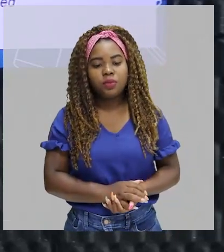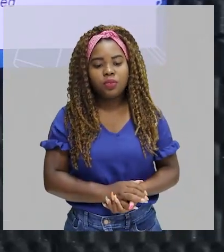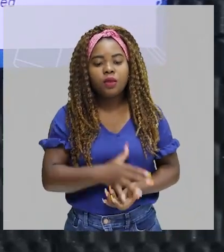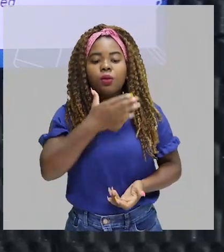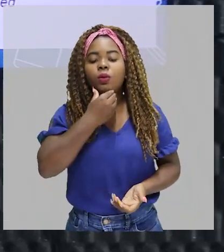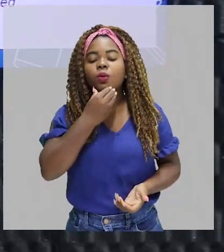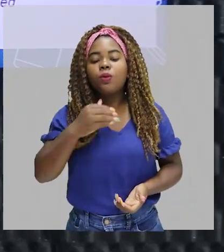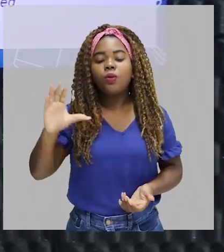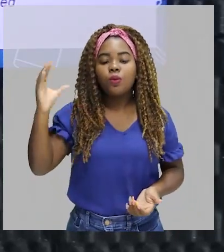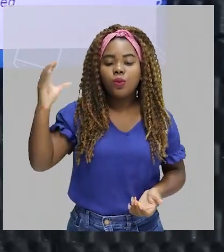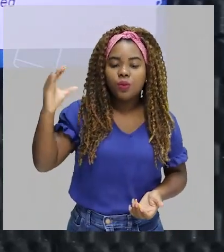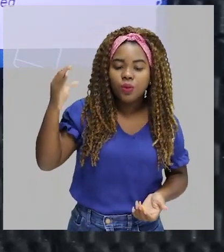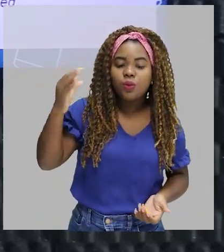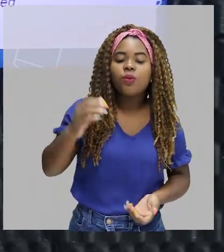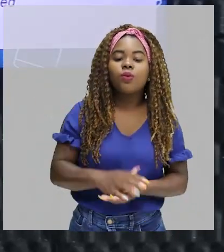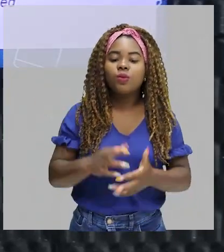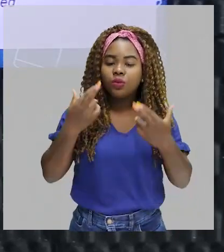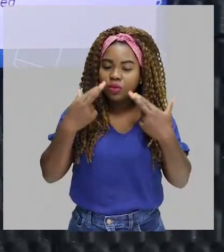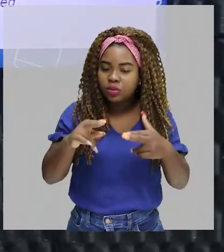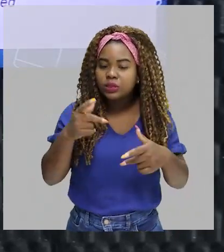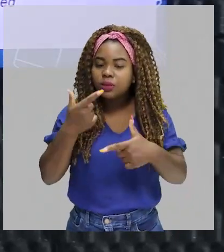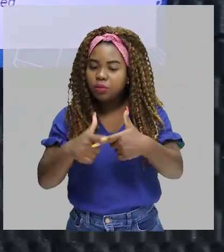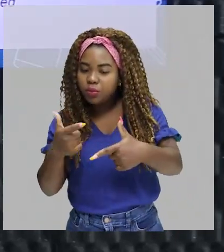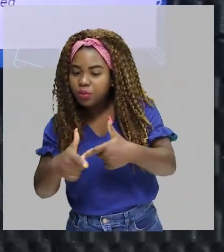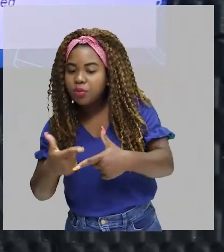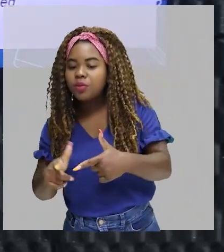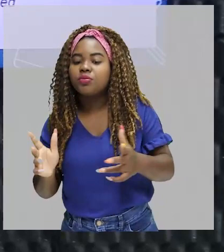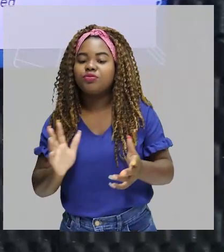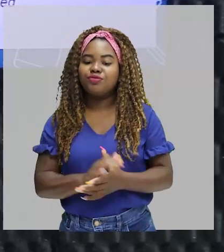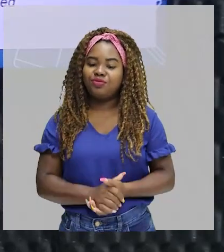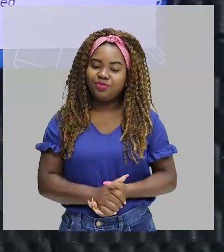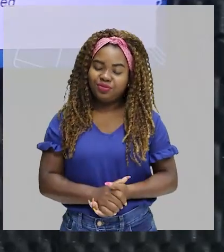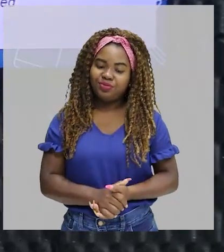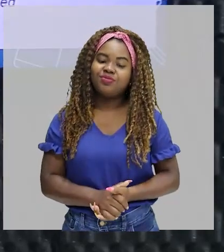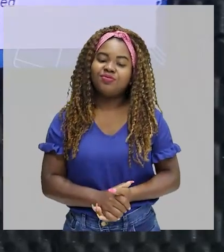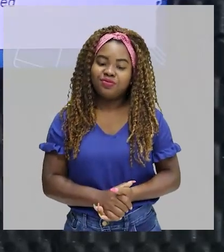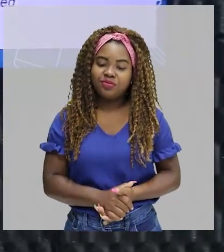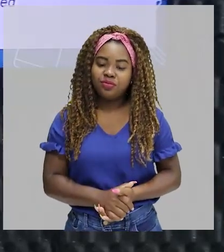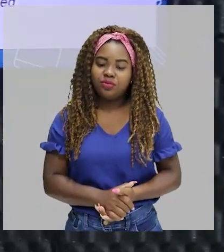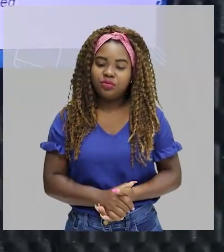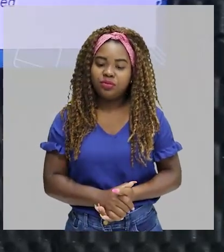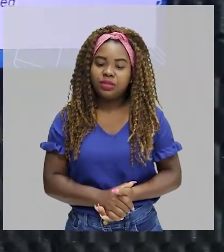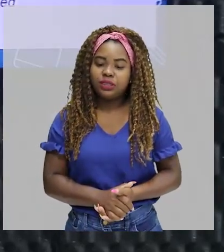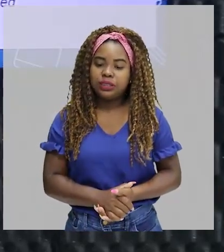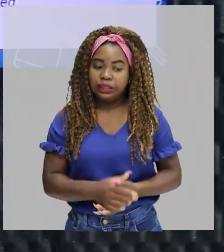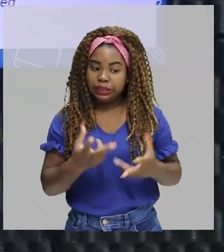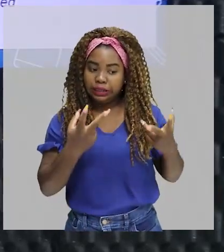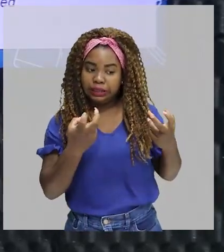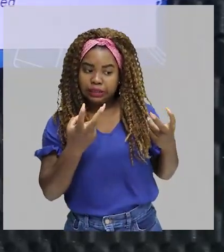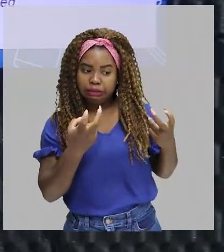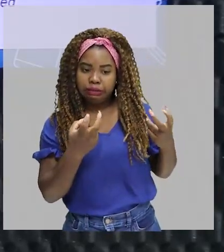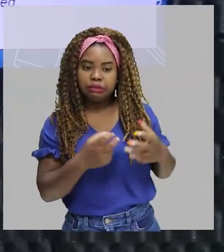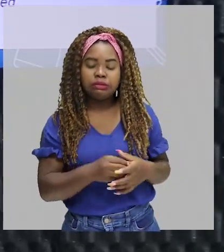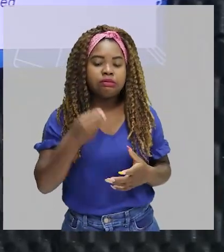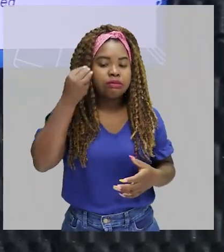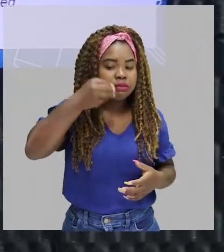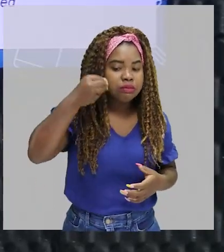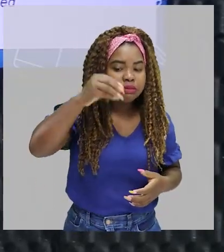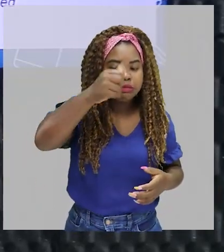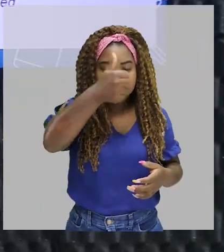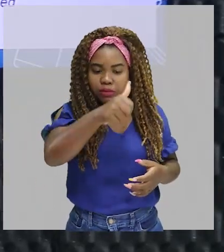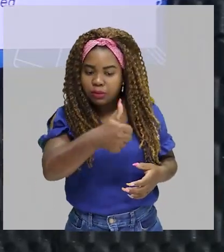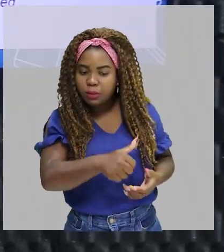Cientista, resolver, problema. Analyze, analisar, ou analisou, porque está no